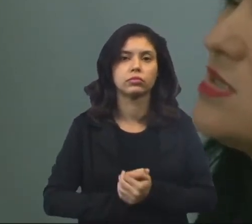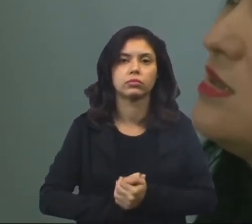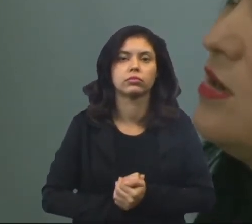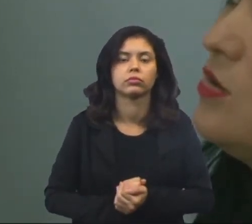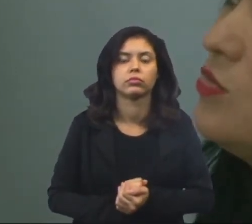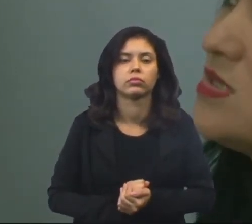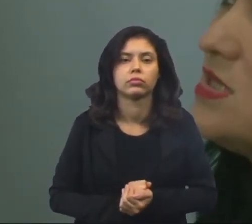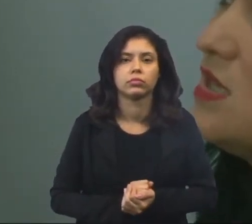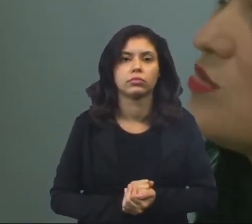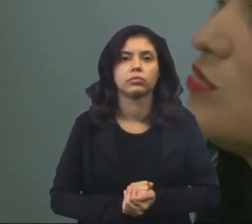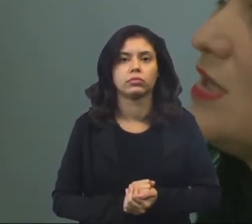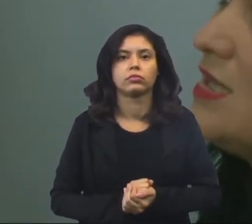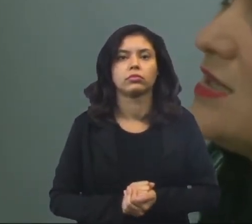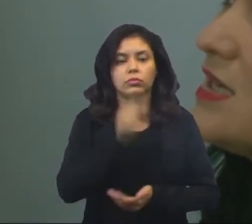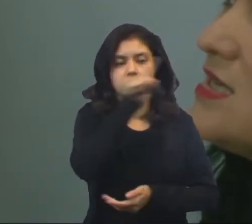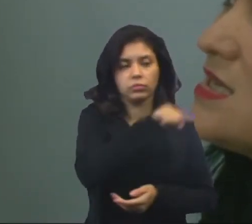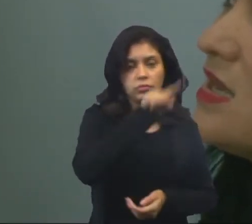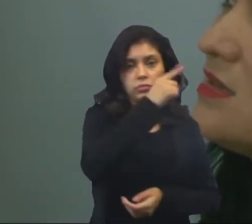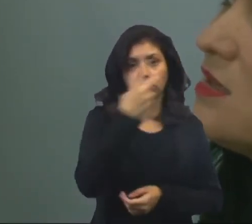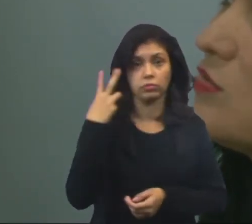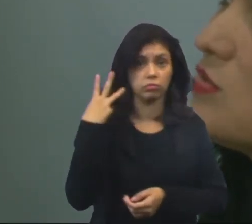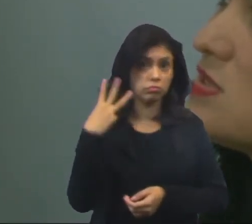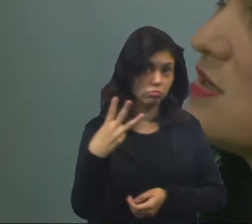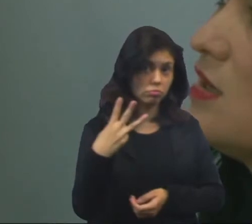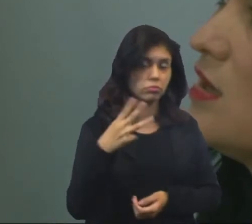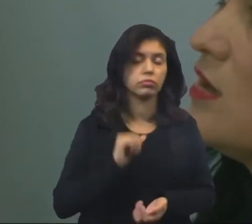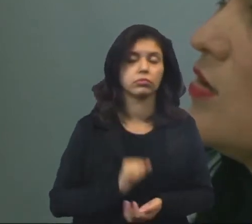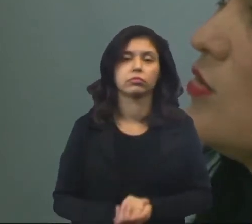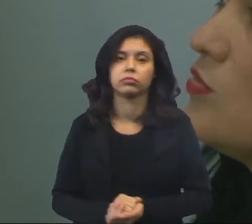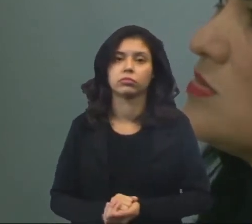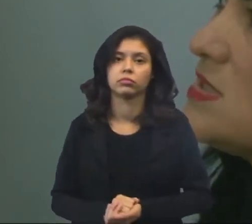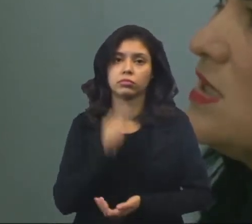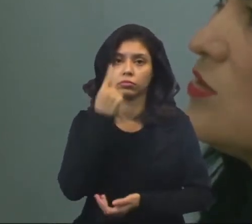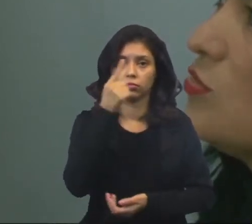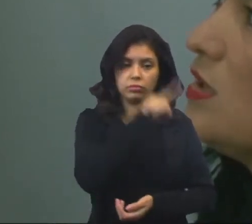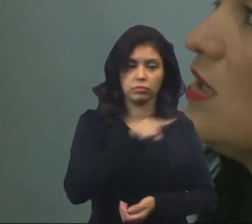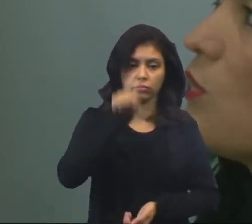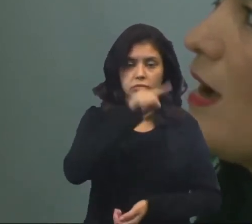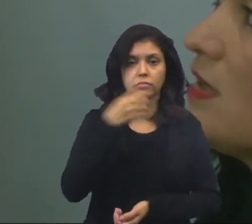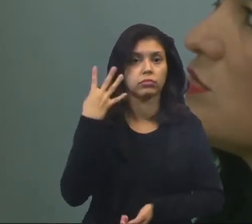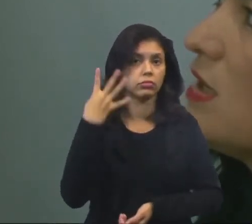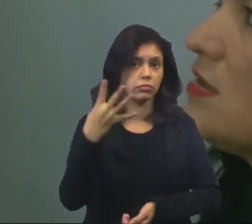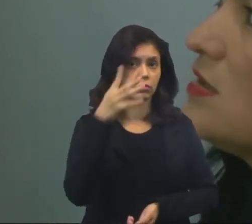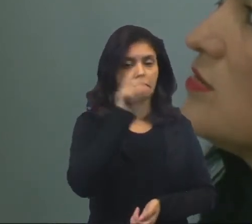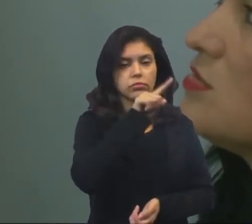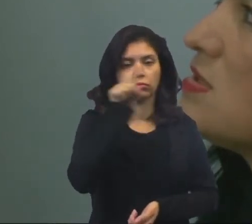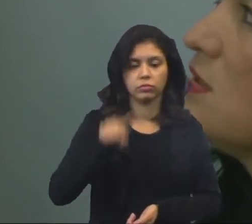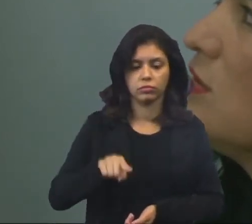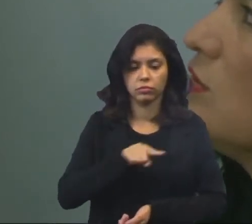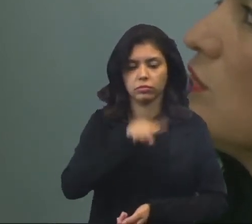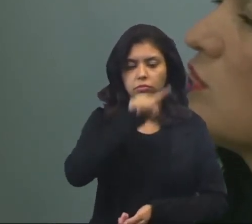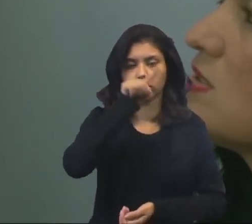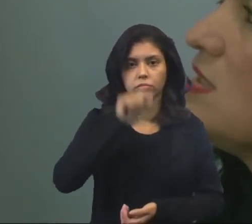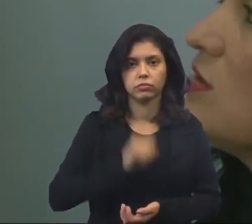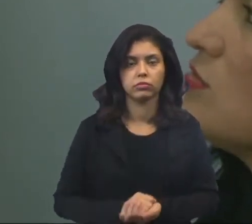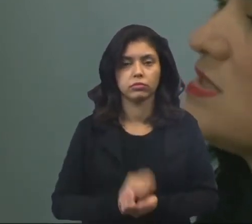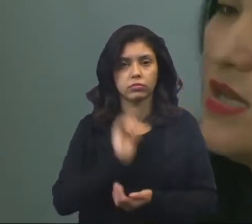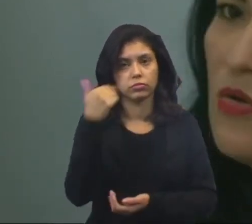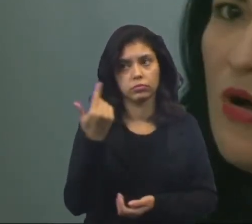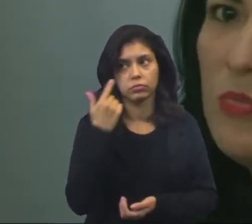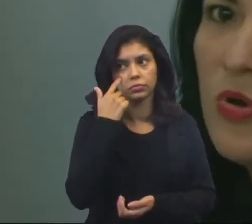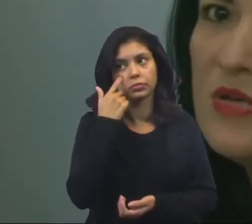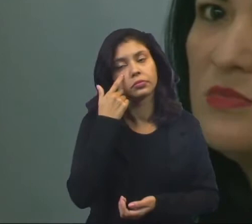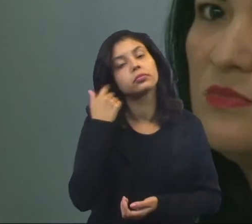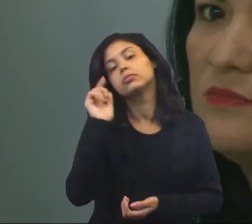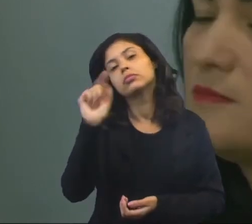retângulos. Um círculo, 3 retângulos. Um círculo e 4 retângulos. Outro círculo seria